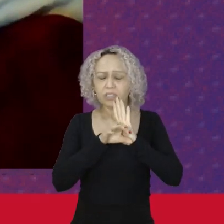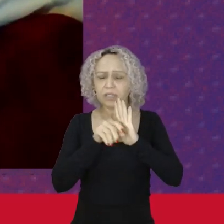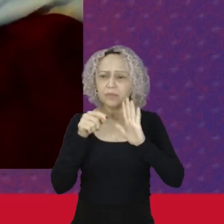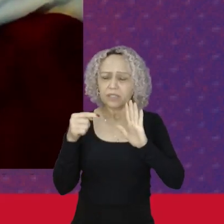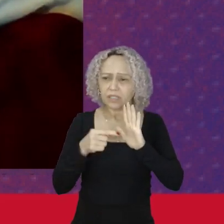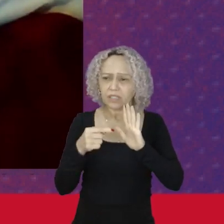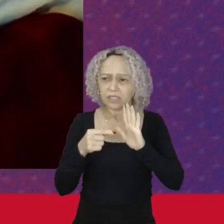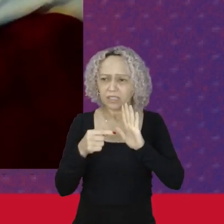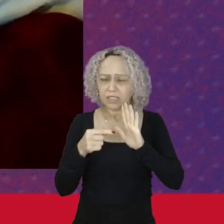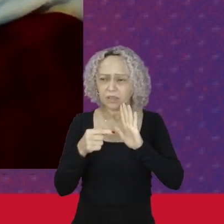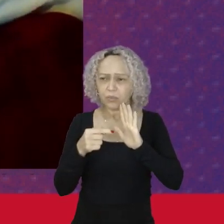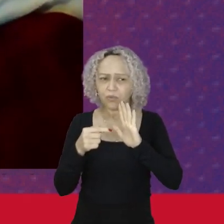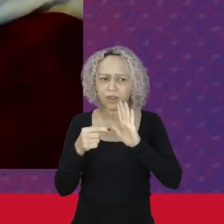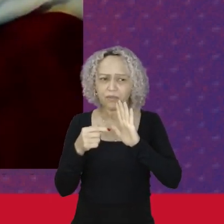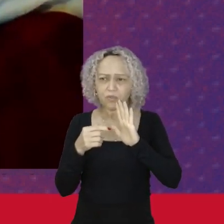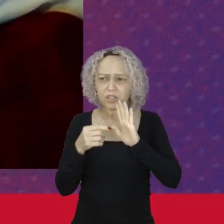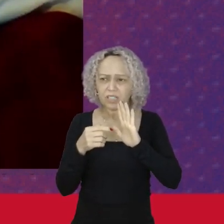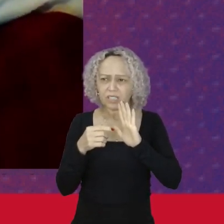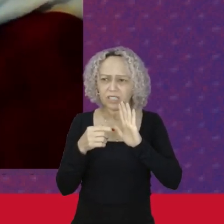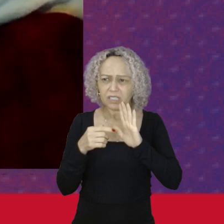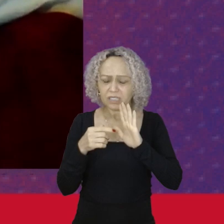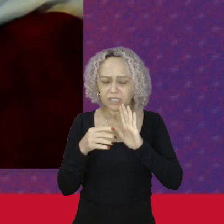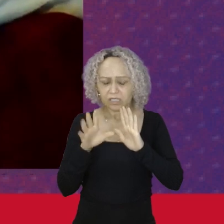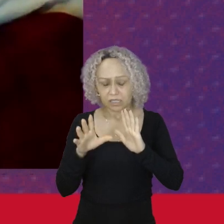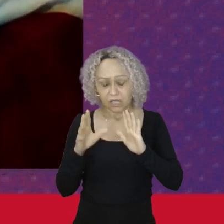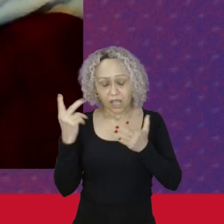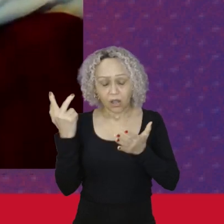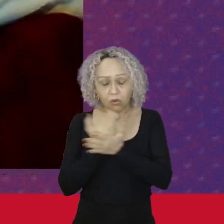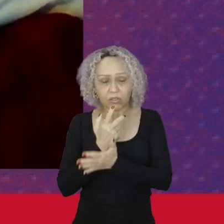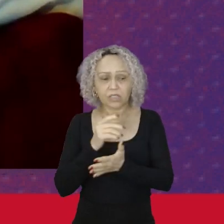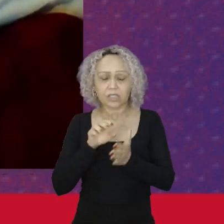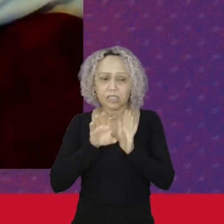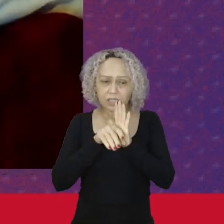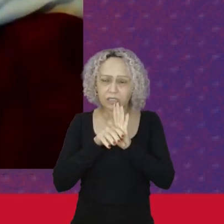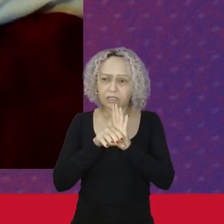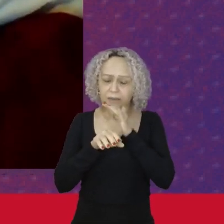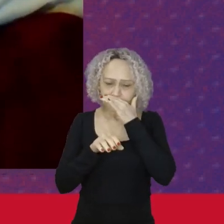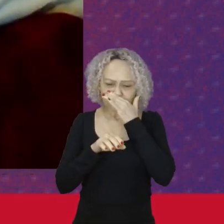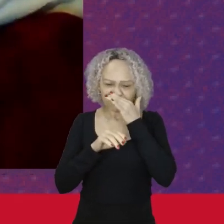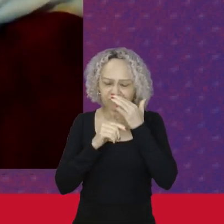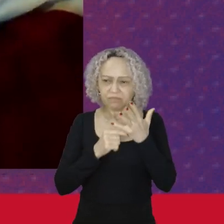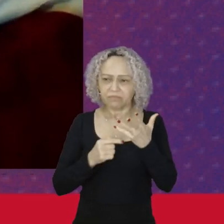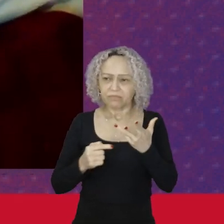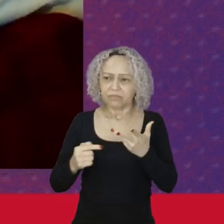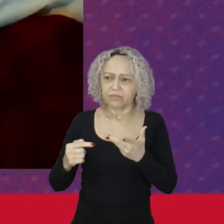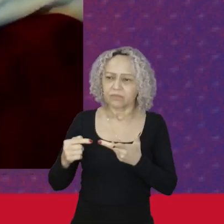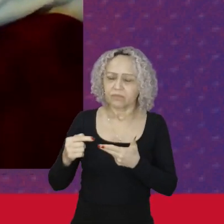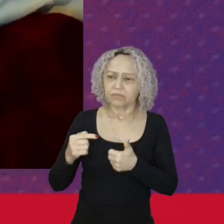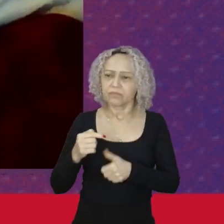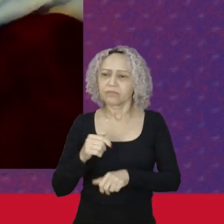verdade, apesar delas serem ocorrendo com predominância em vários períodos da